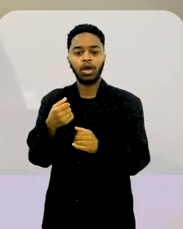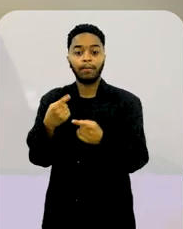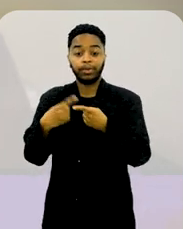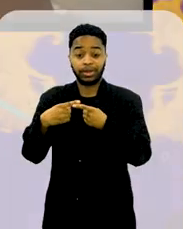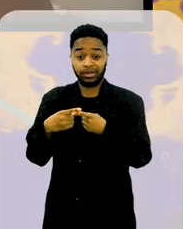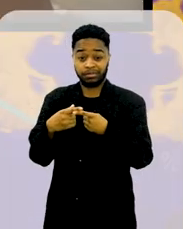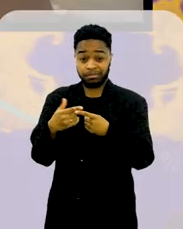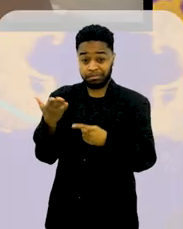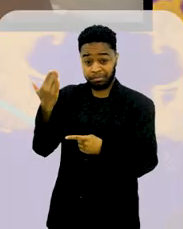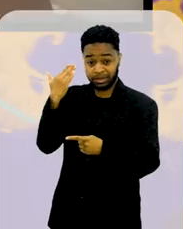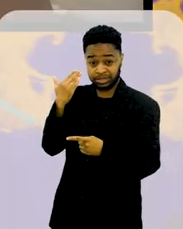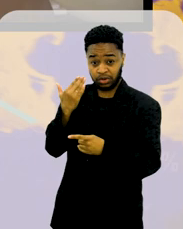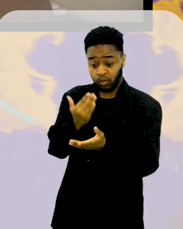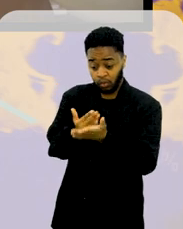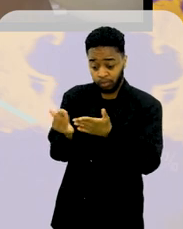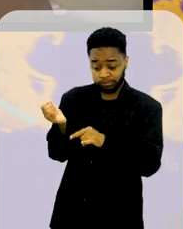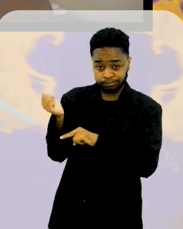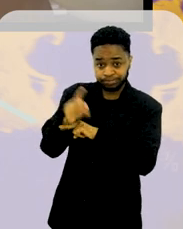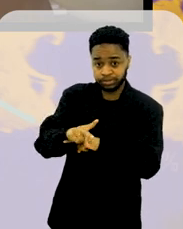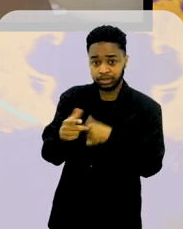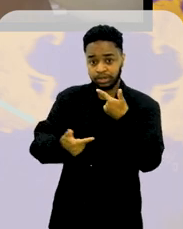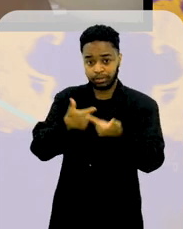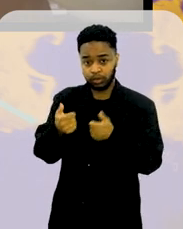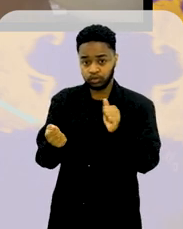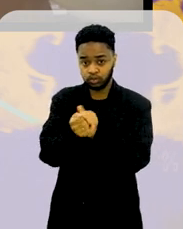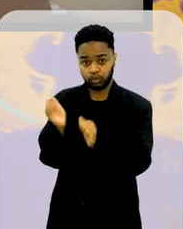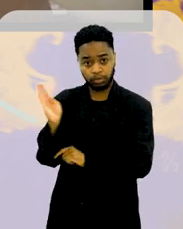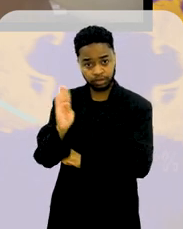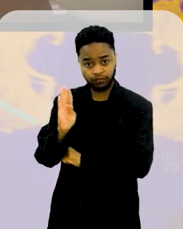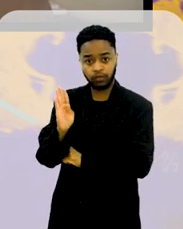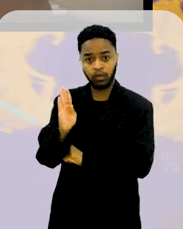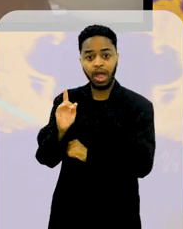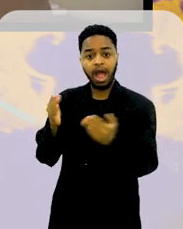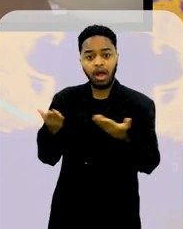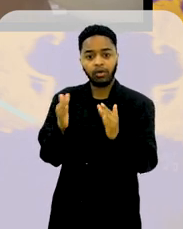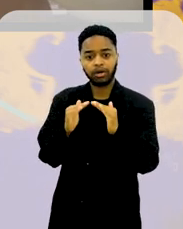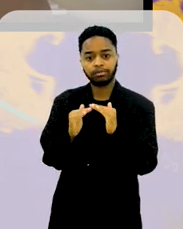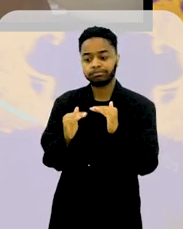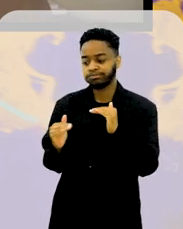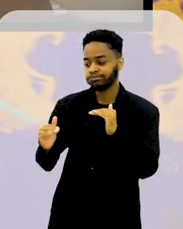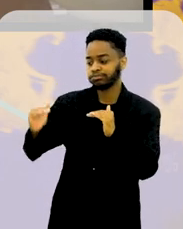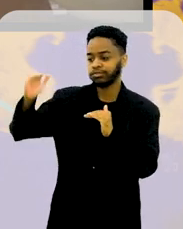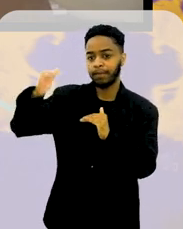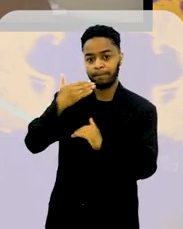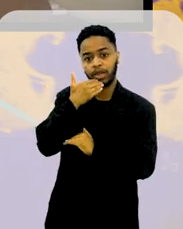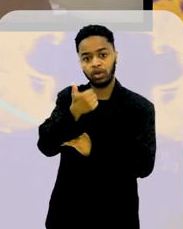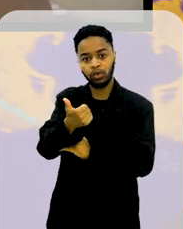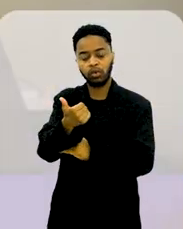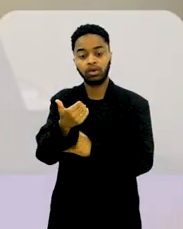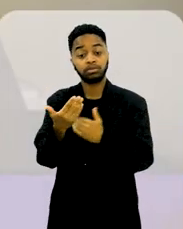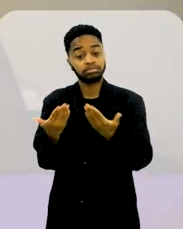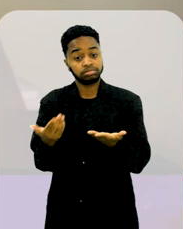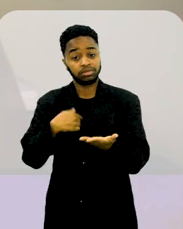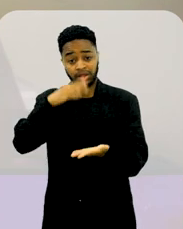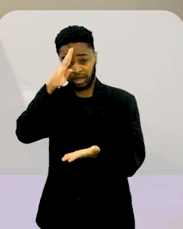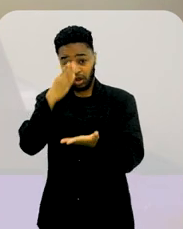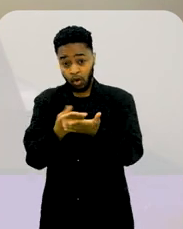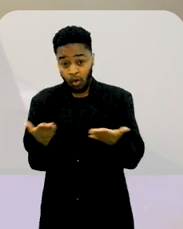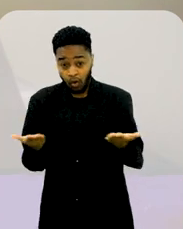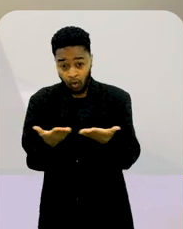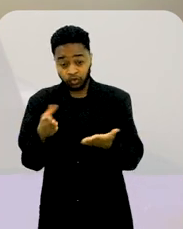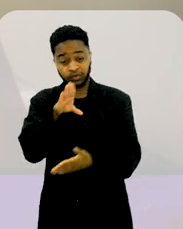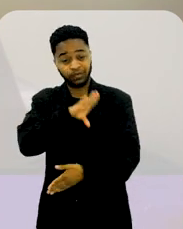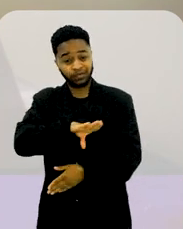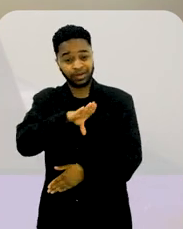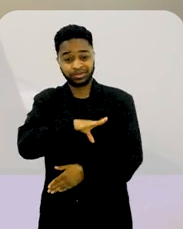assumiu no início do seu trabalho à frente do clube também com a compra do futebol do Botafogo então assim eu acho que hoje o Vasco